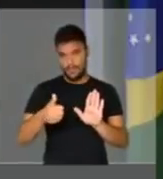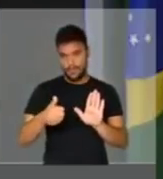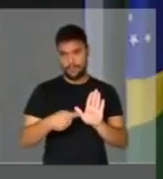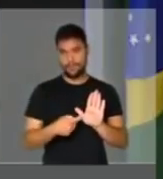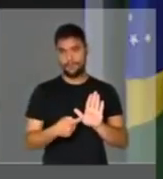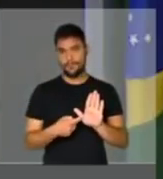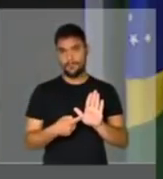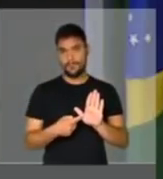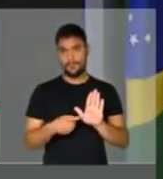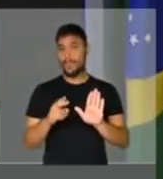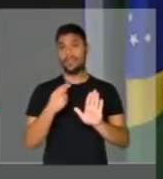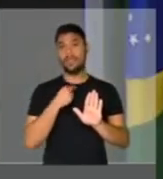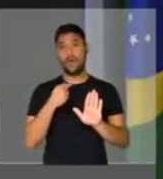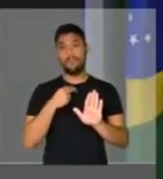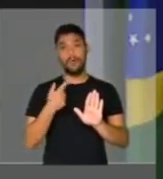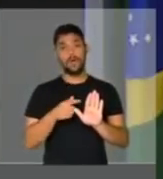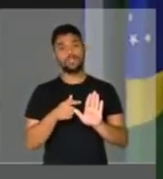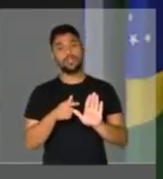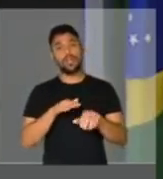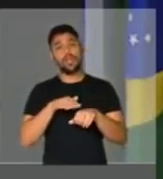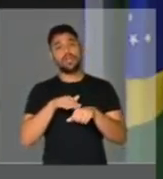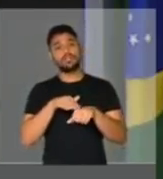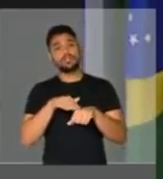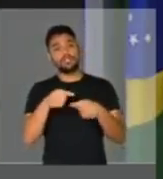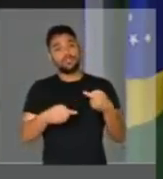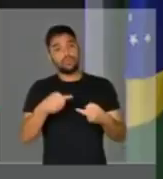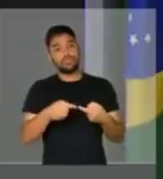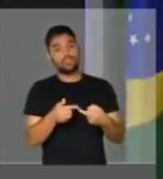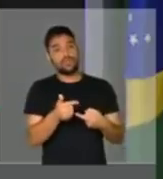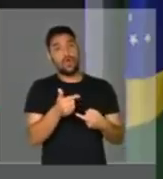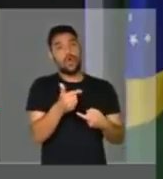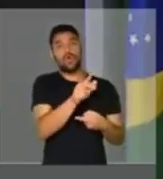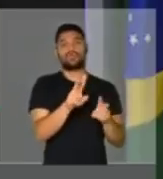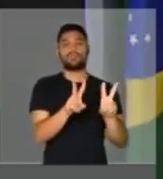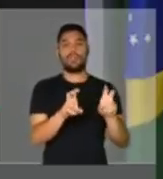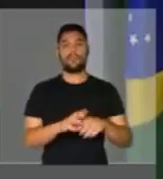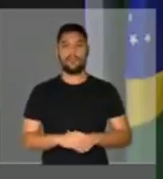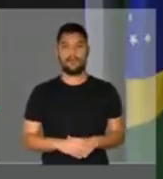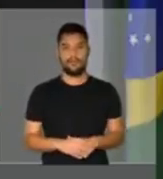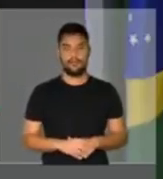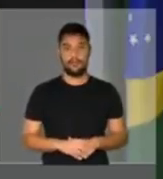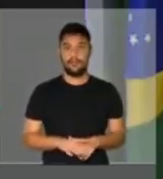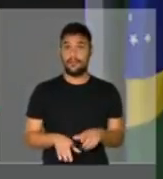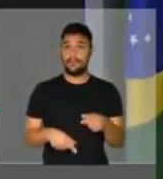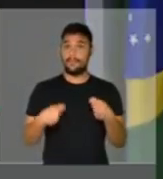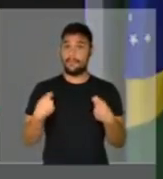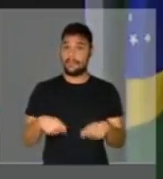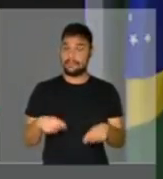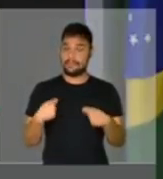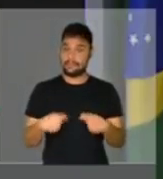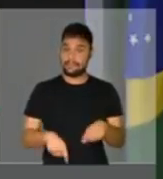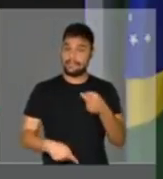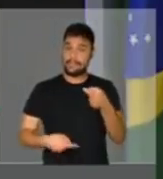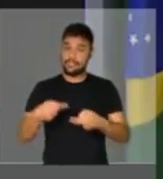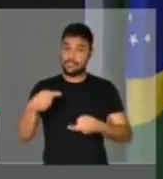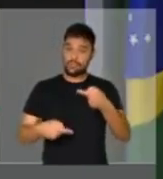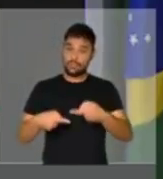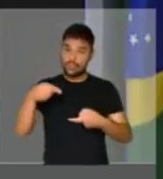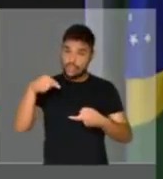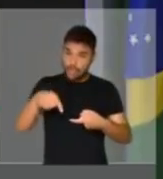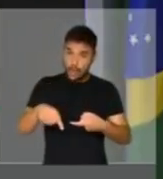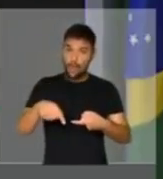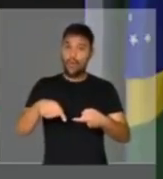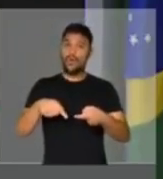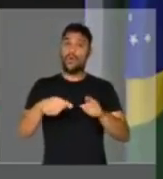avançar, desviar-se da questão em debate, ou seja, tem de debater o assunto da